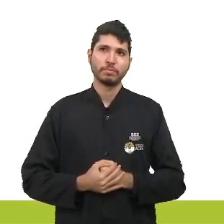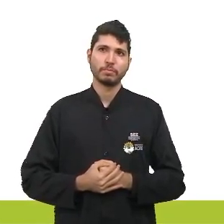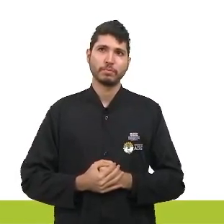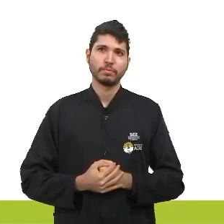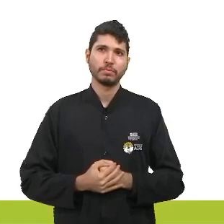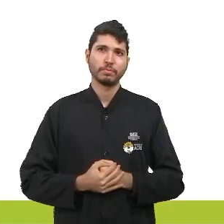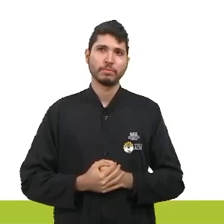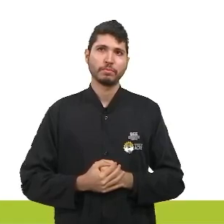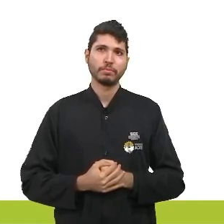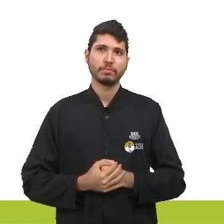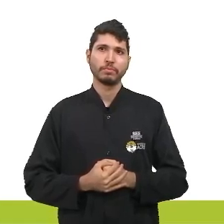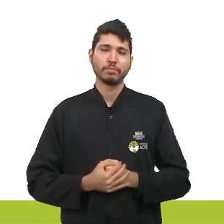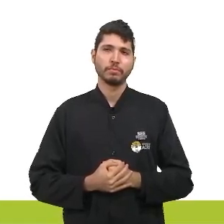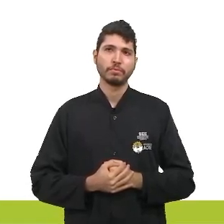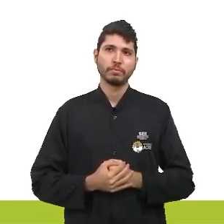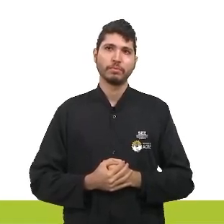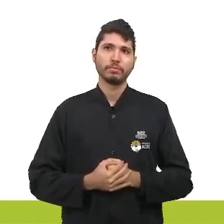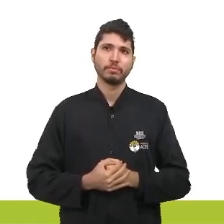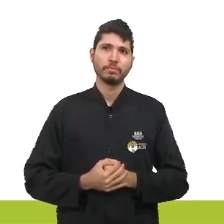5%